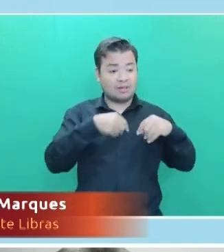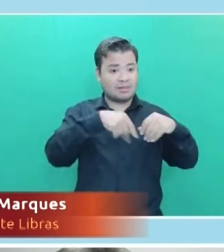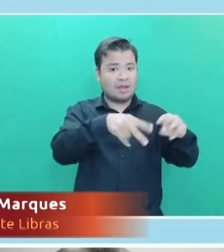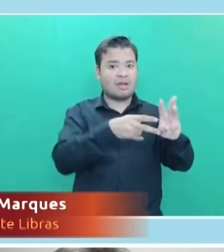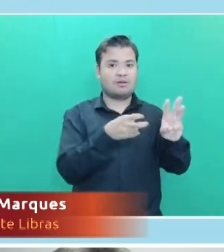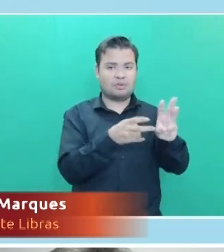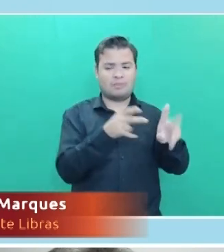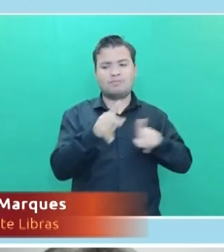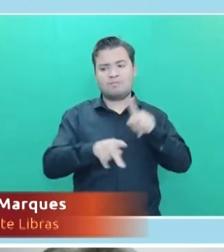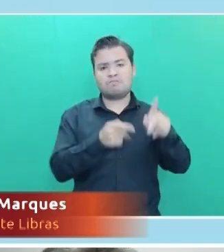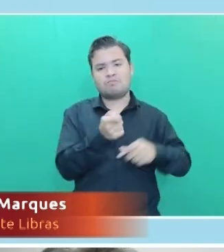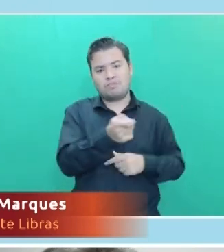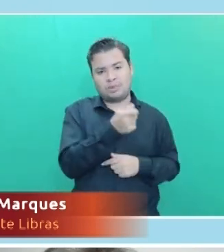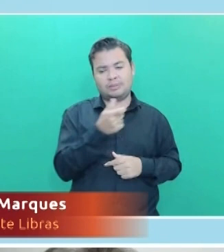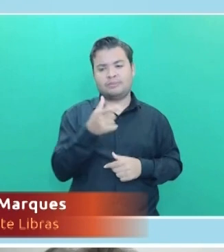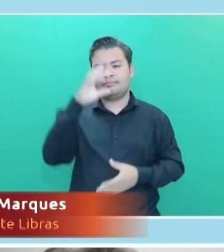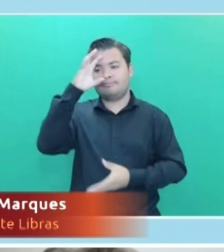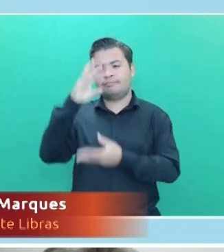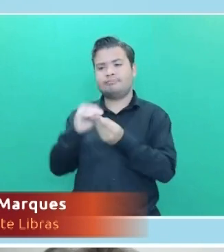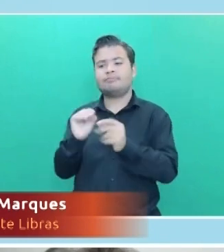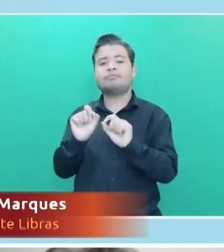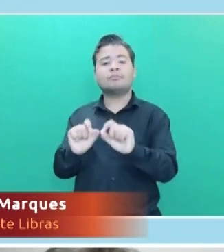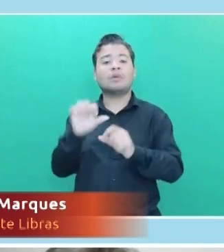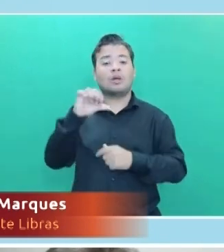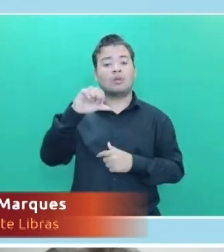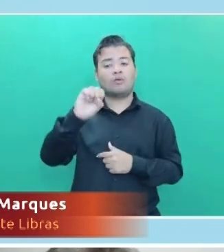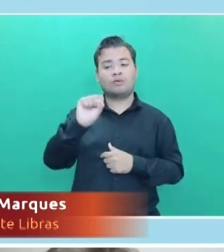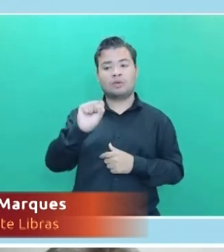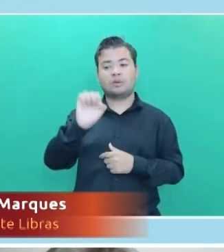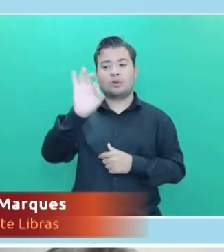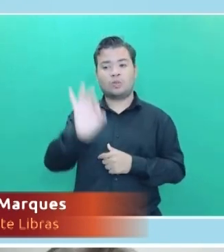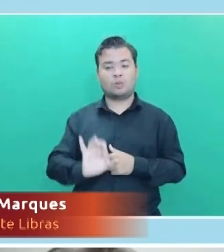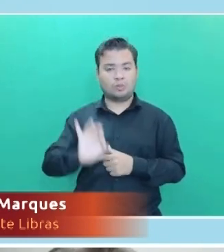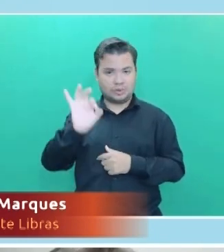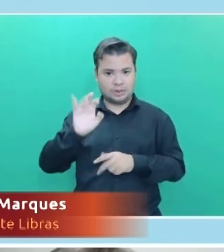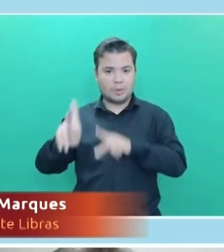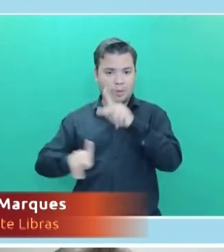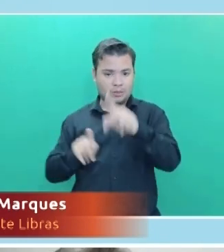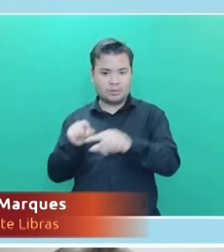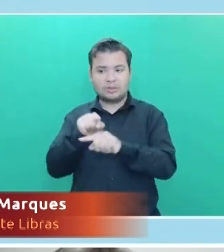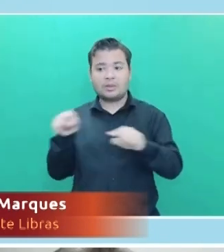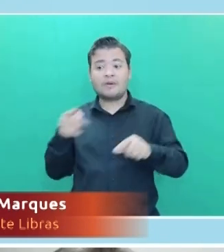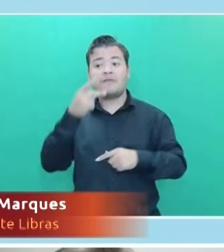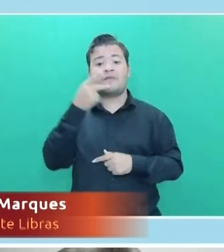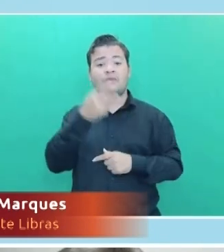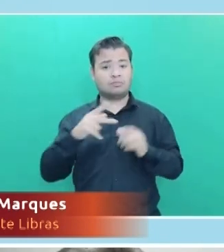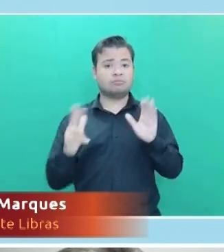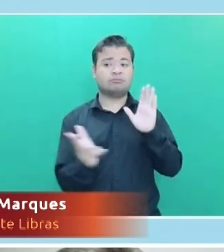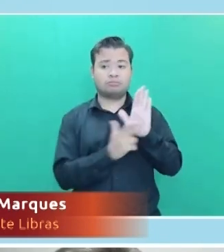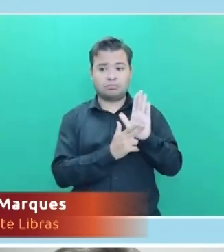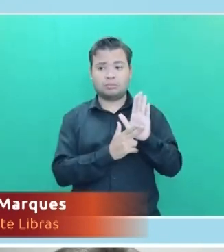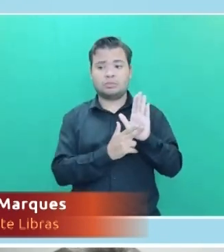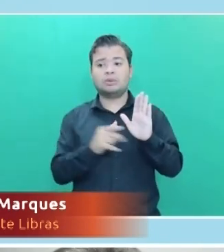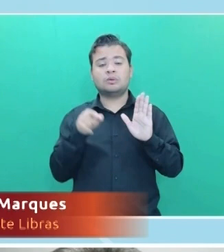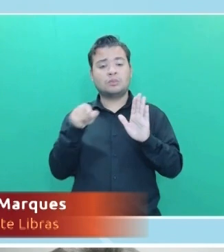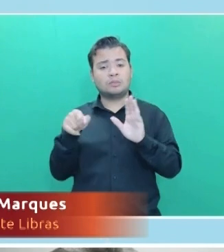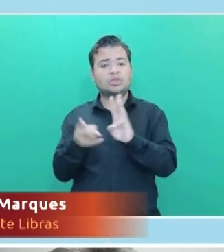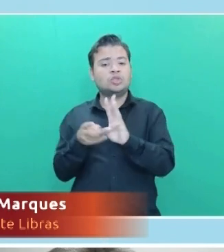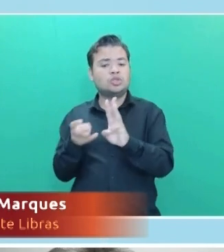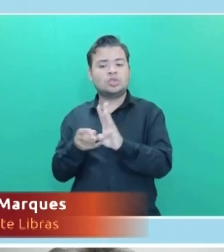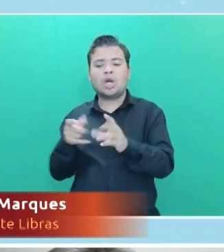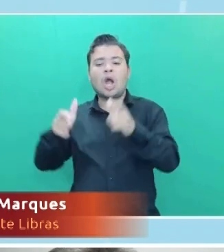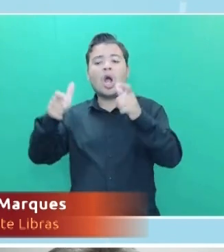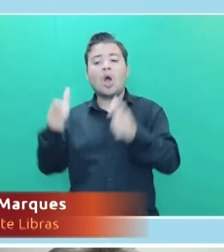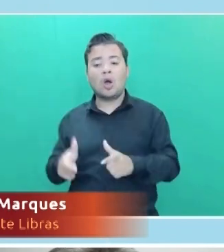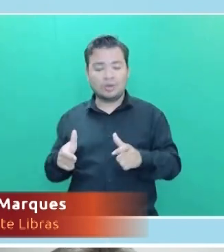então 98% da população que se declarou indígena está fora das terras